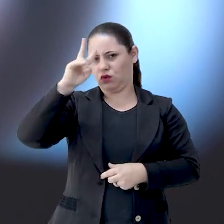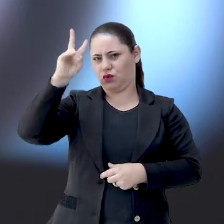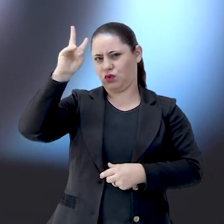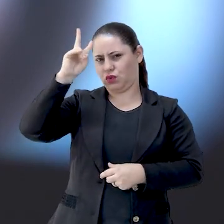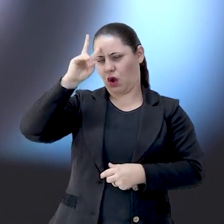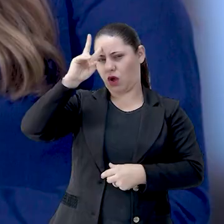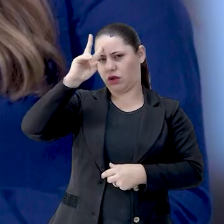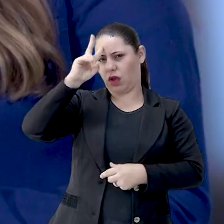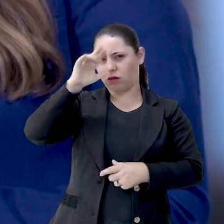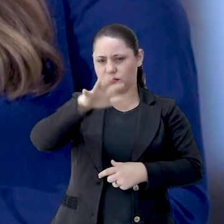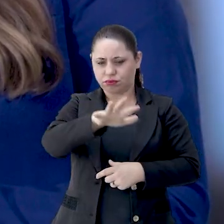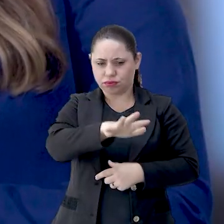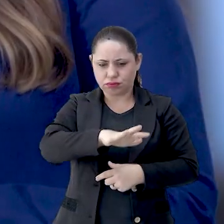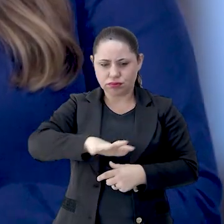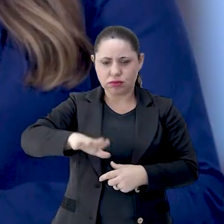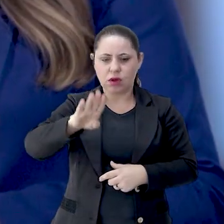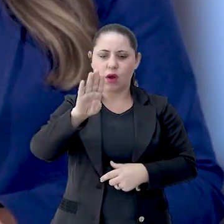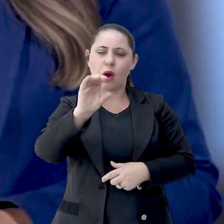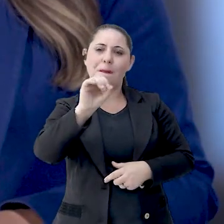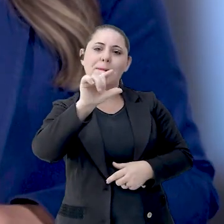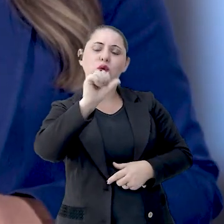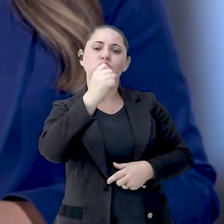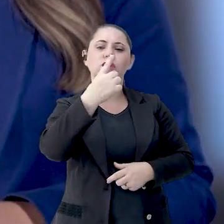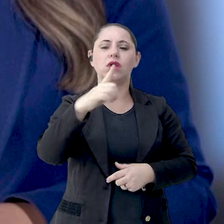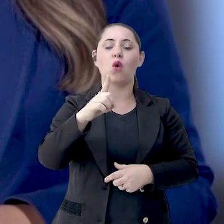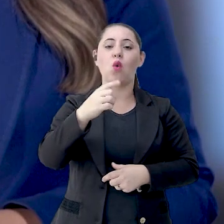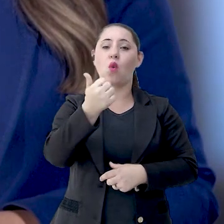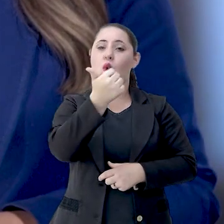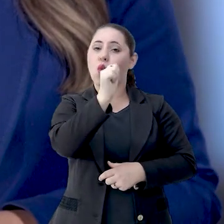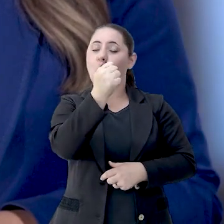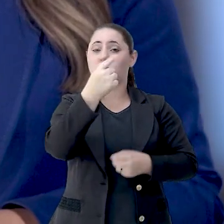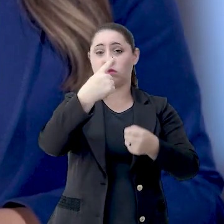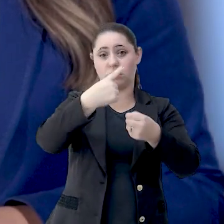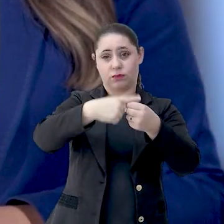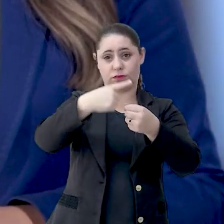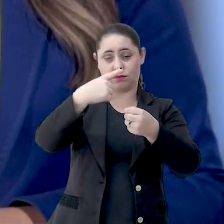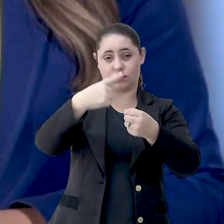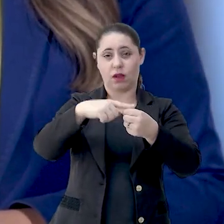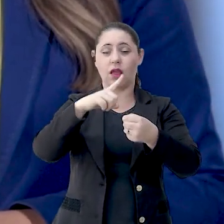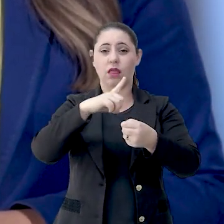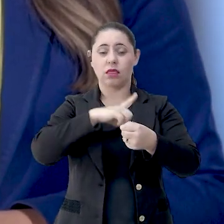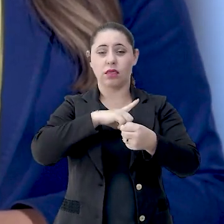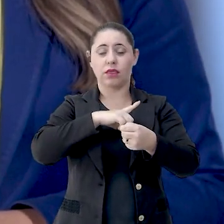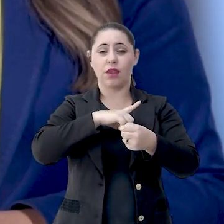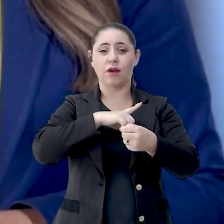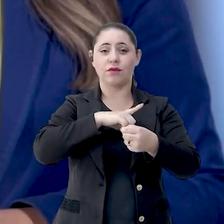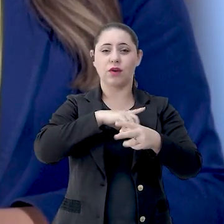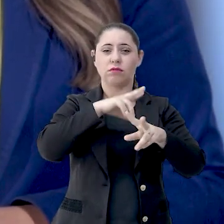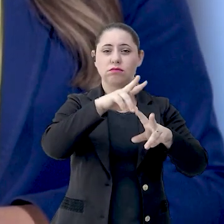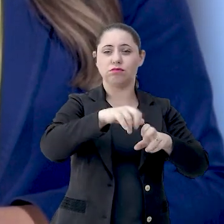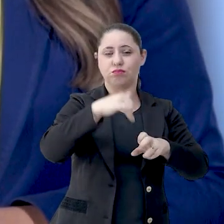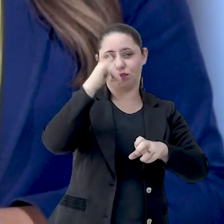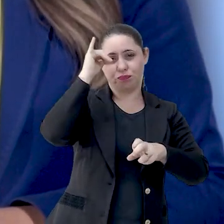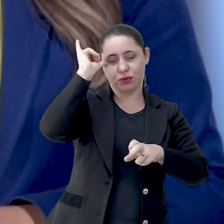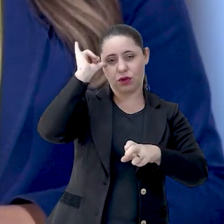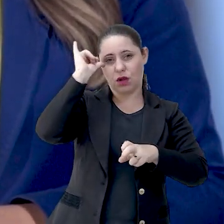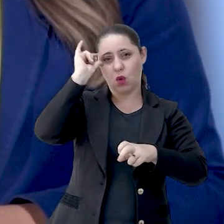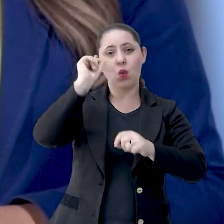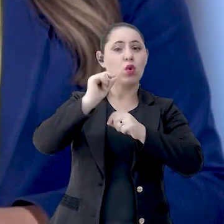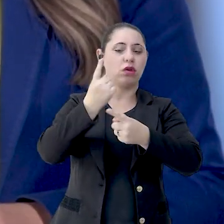do desenvolvimento. Fazem parte dessa região Água Clara, Aparecida do Taboado,